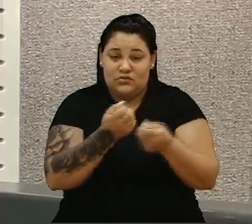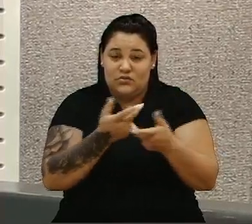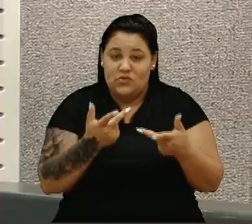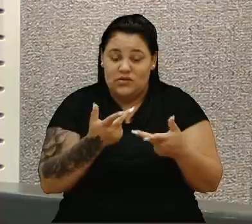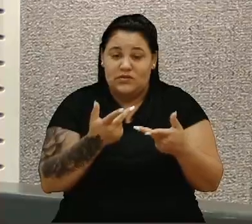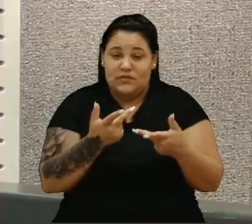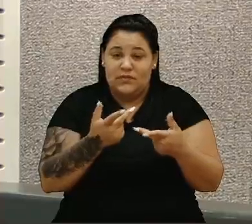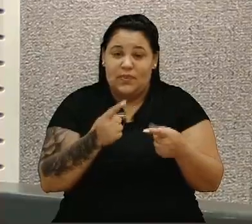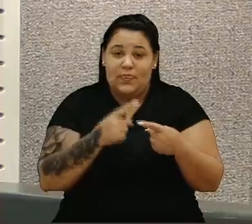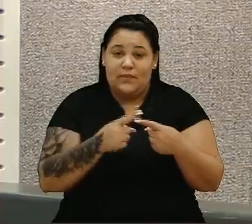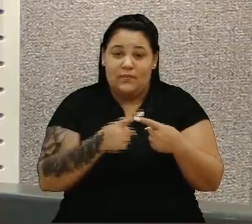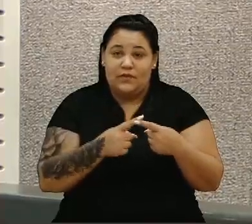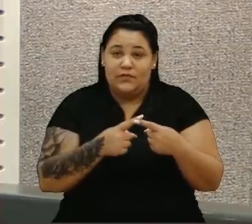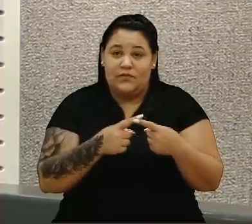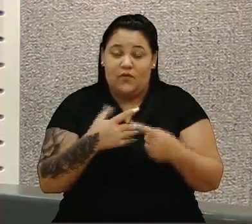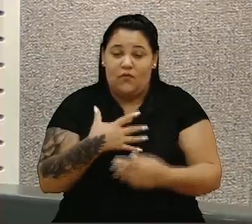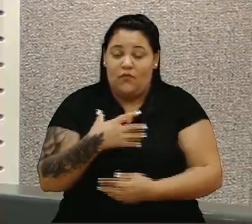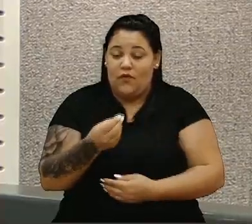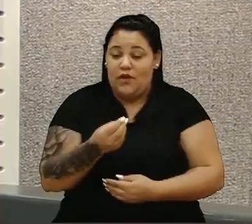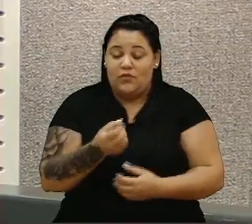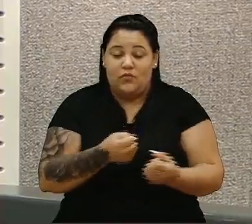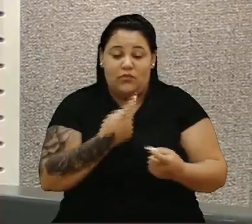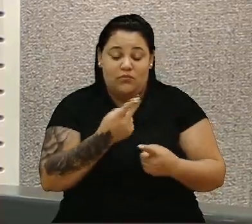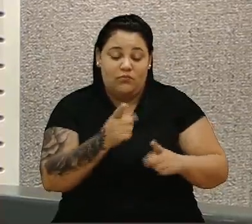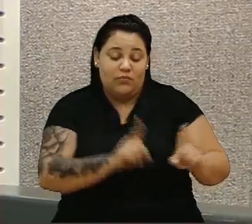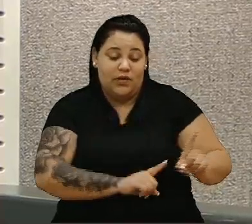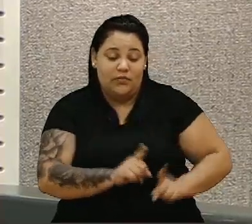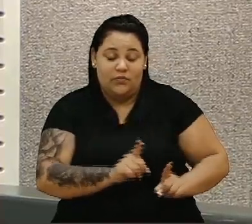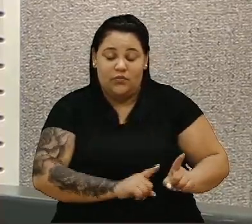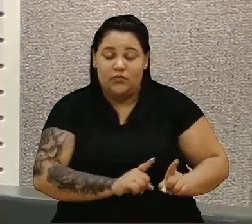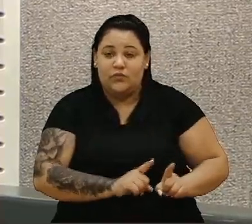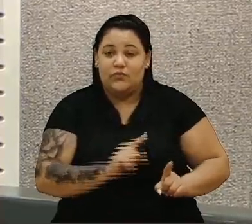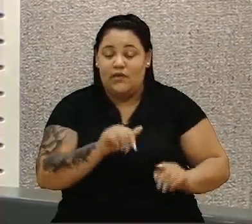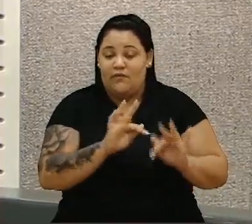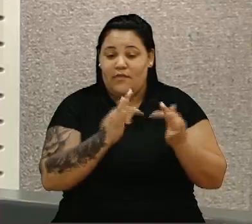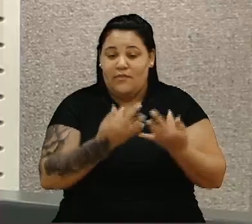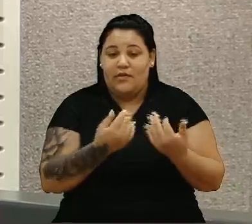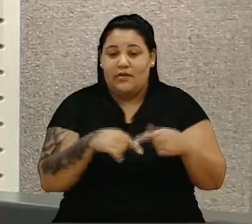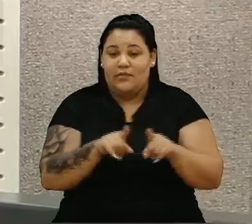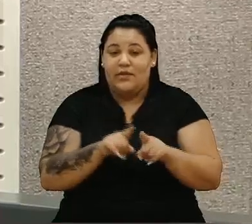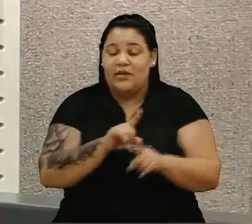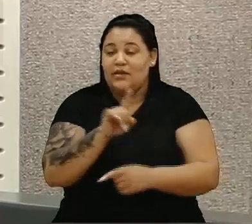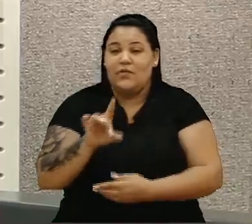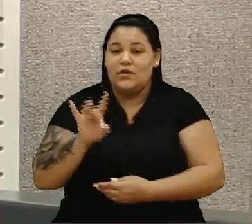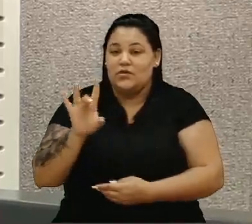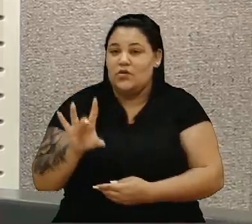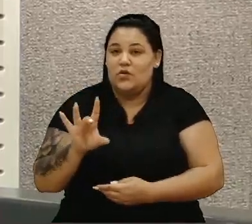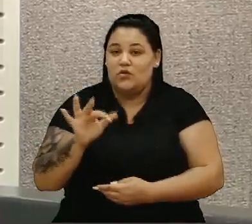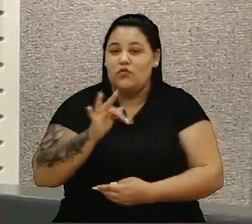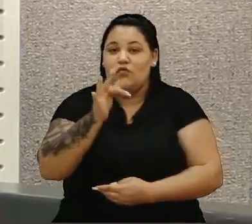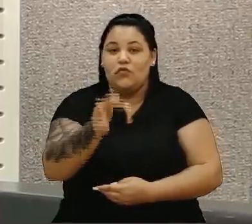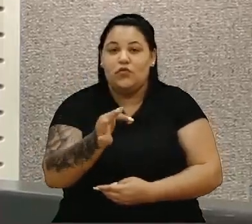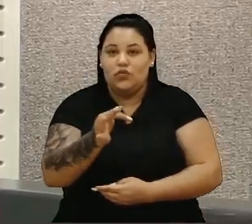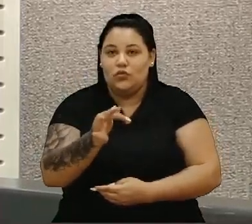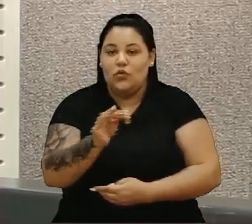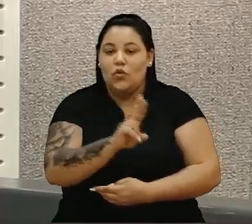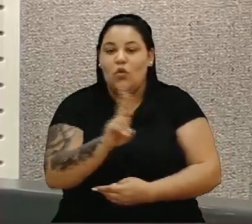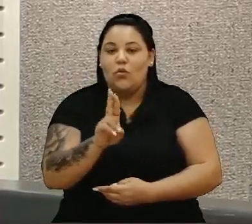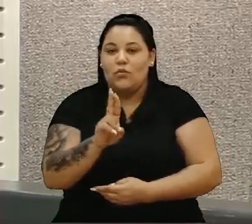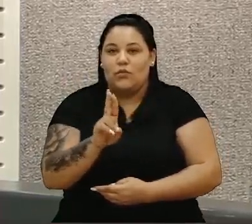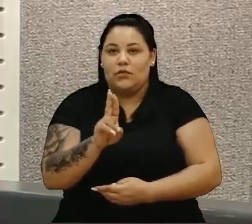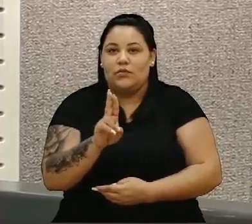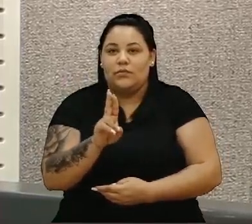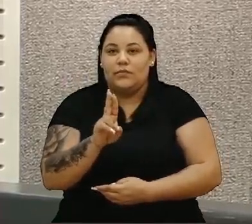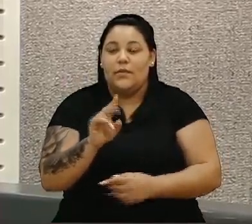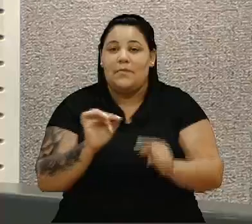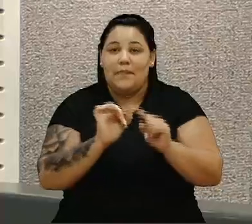um primo, um filho, enfim, alguém da nossa família. Então, que não seja apenas mais o no futuro, talvez, o nome de uma rua desta cidade, a Nayara,